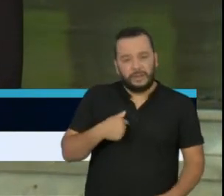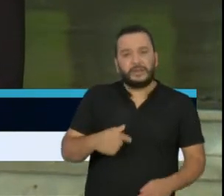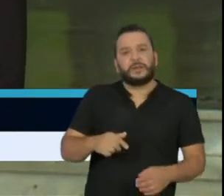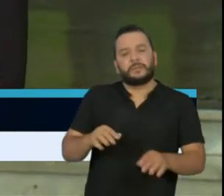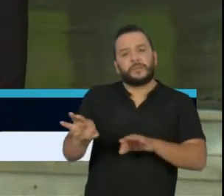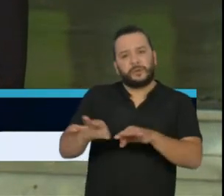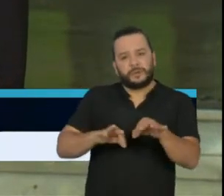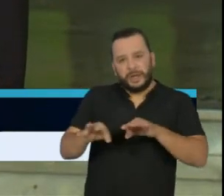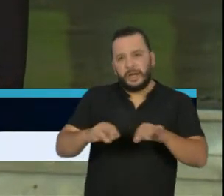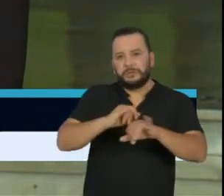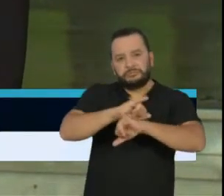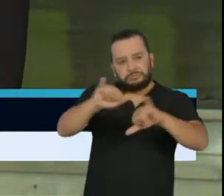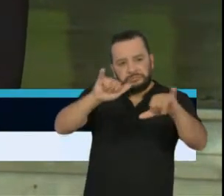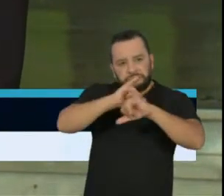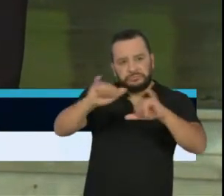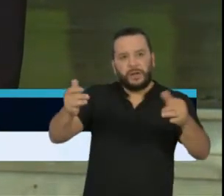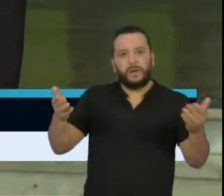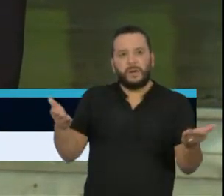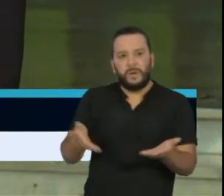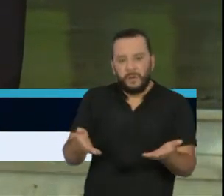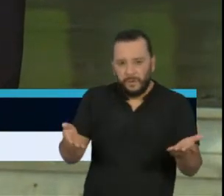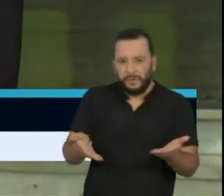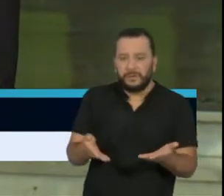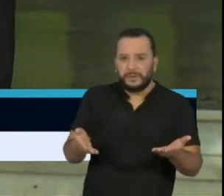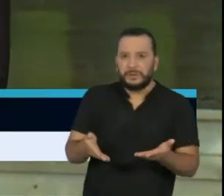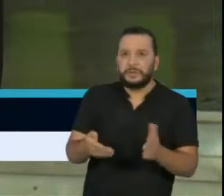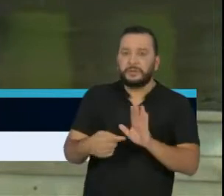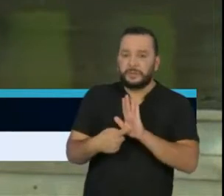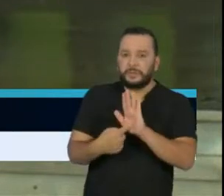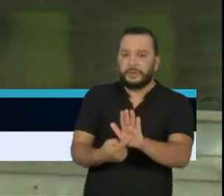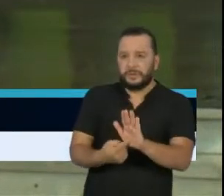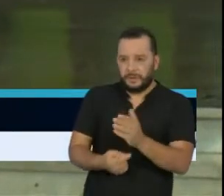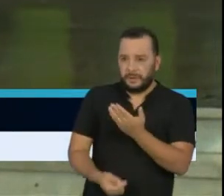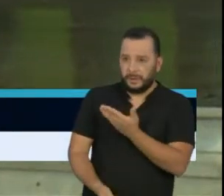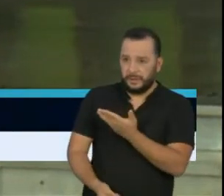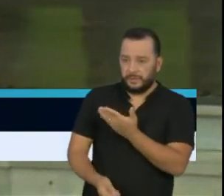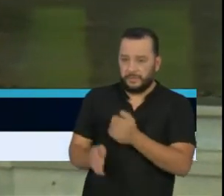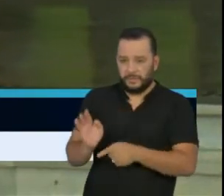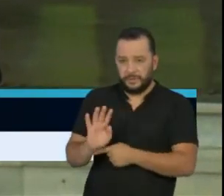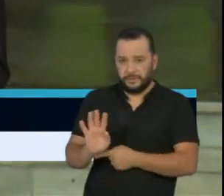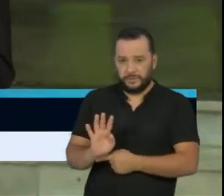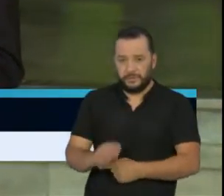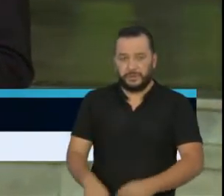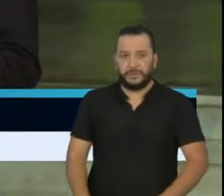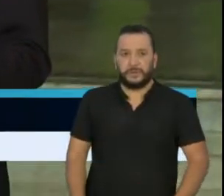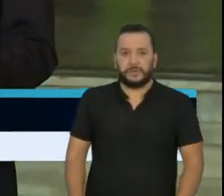que eu gostaria também de solicitar que fosse aqui apresentada.